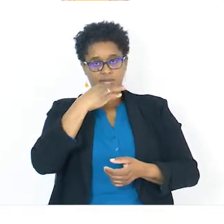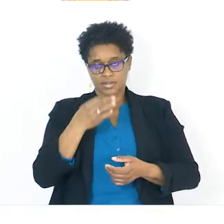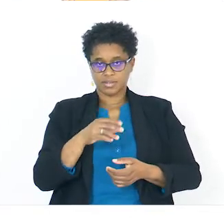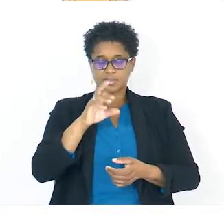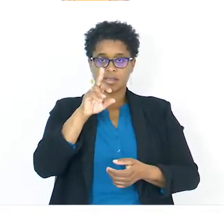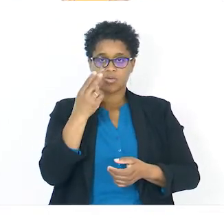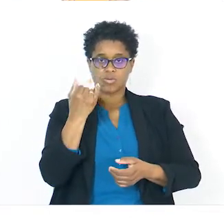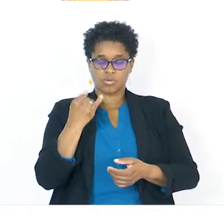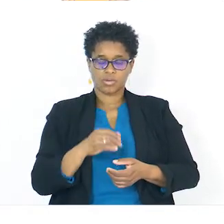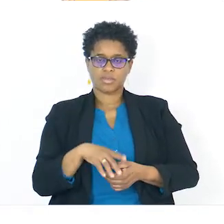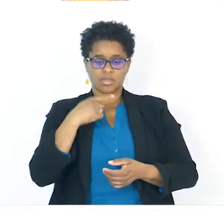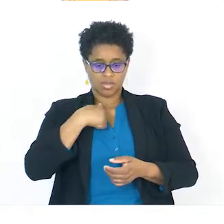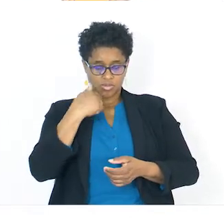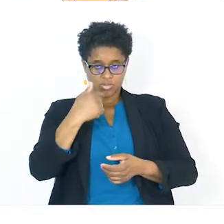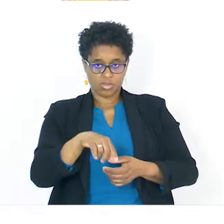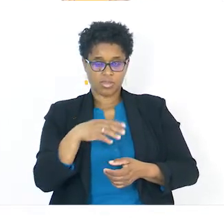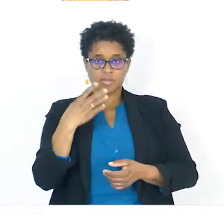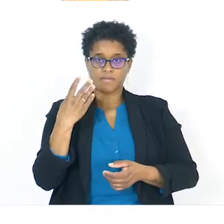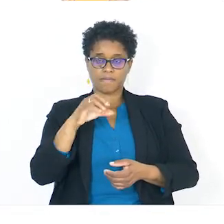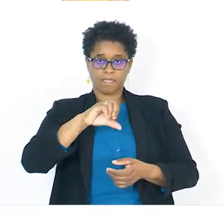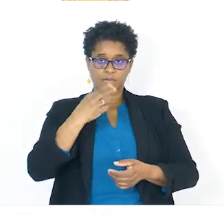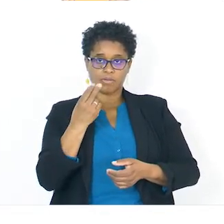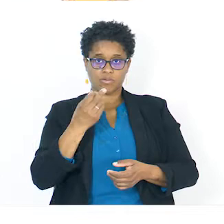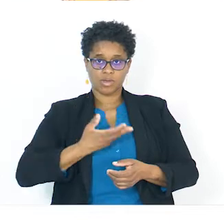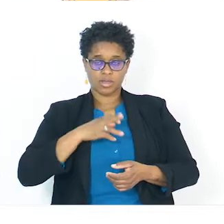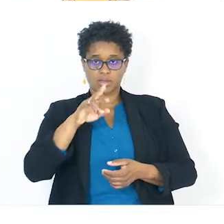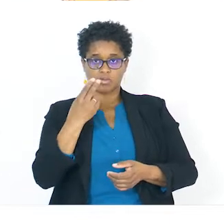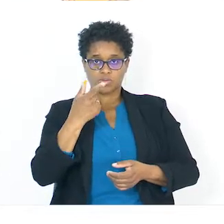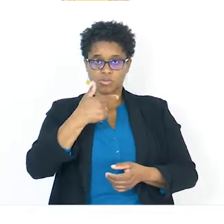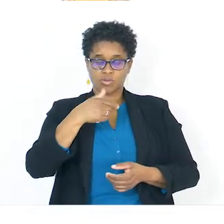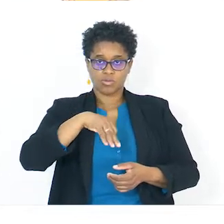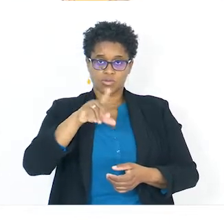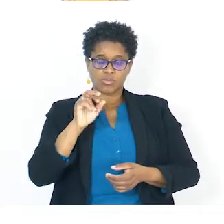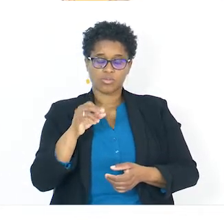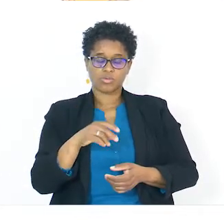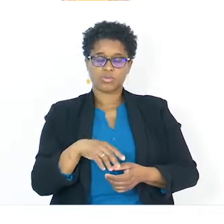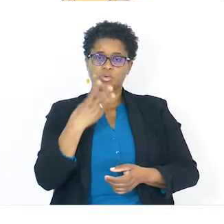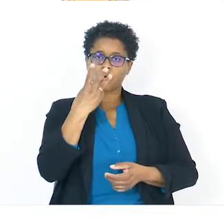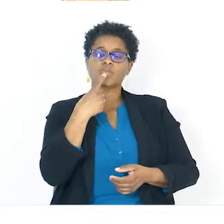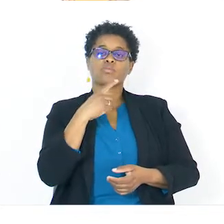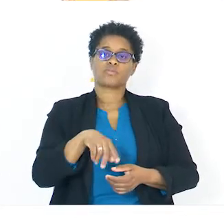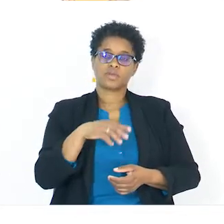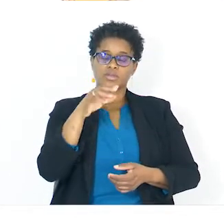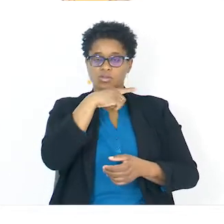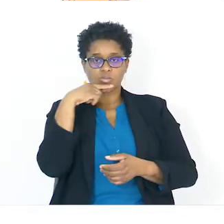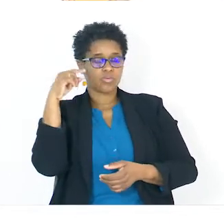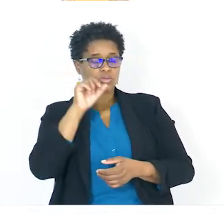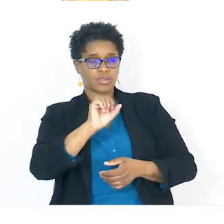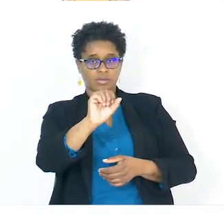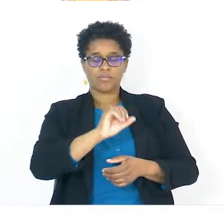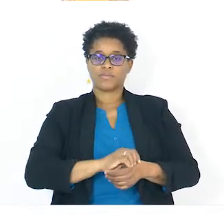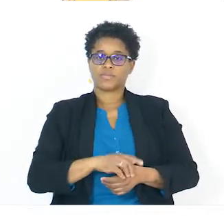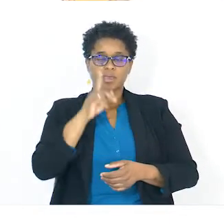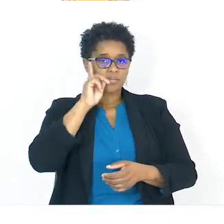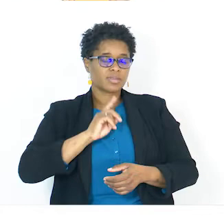Rui, eu tenho o quádruplo, ou seja, 4 vezes os teus bolos. A